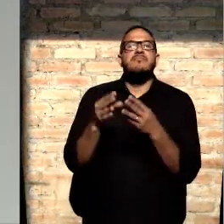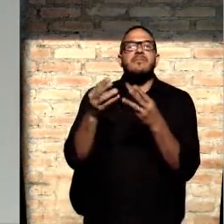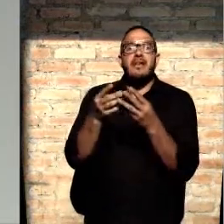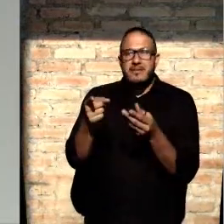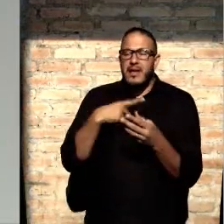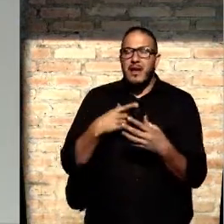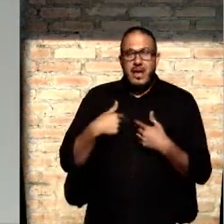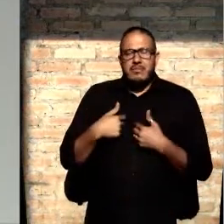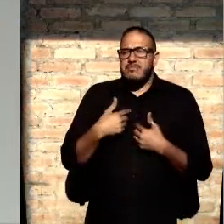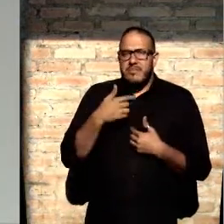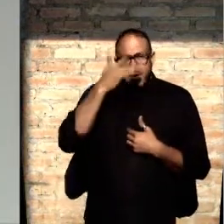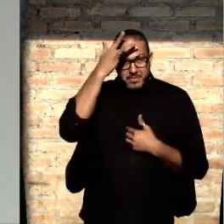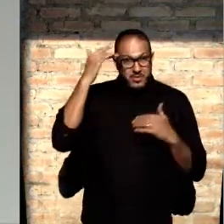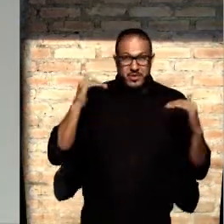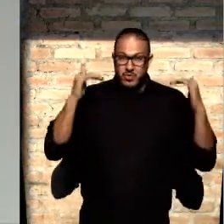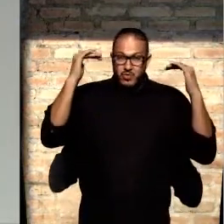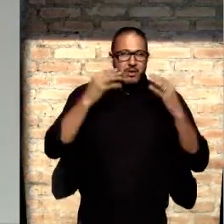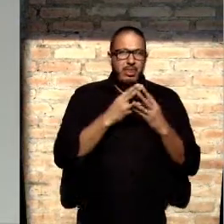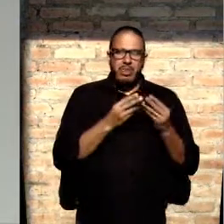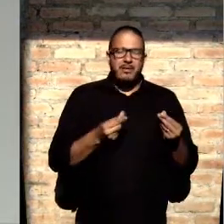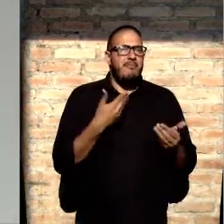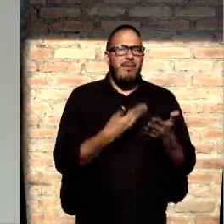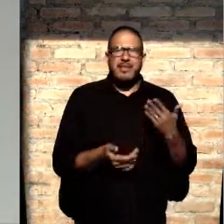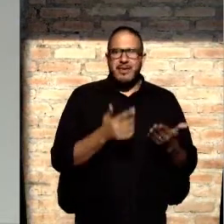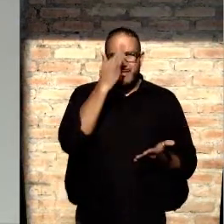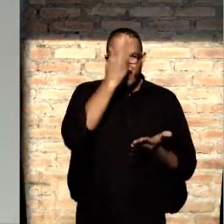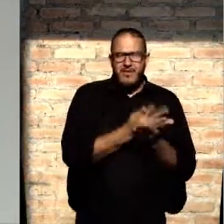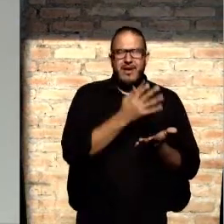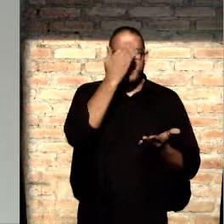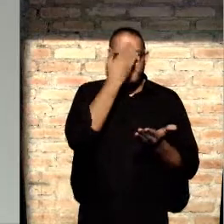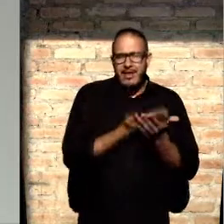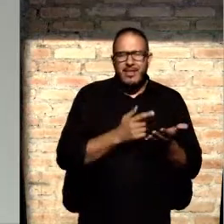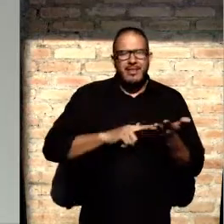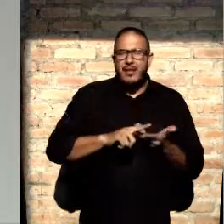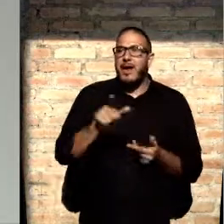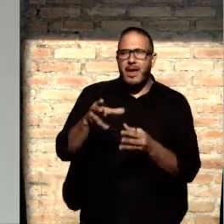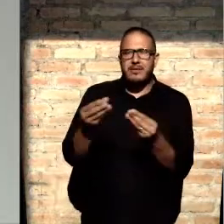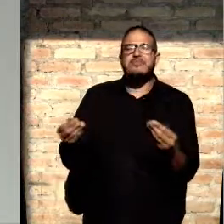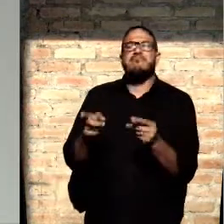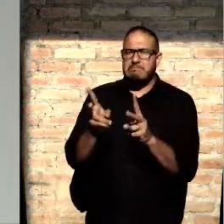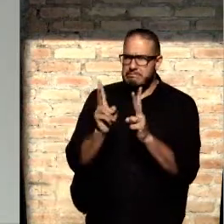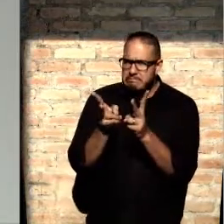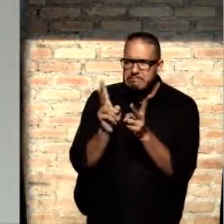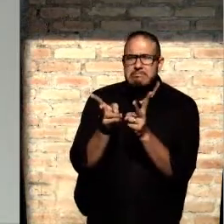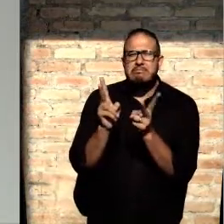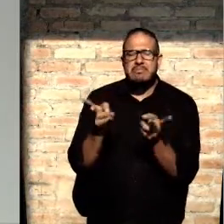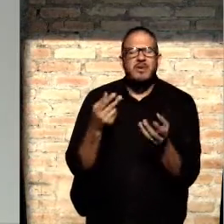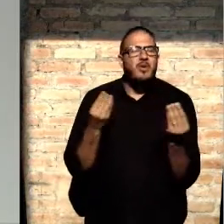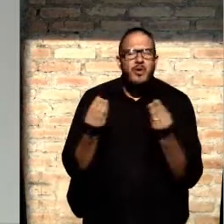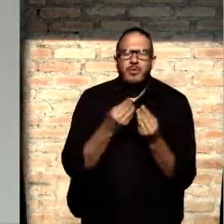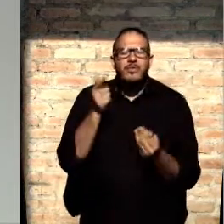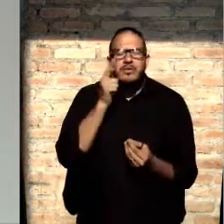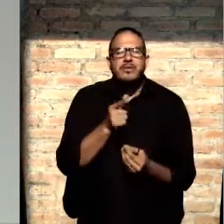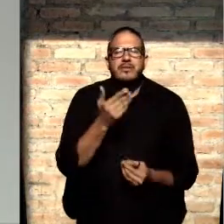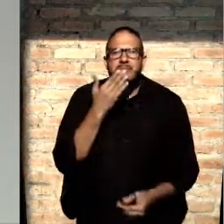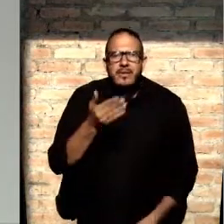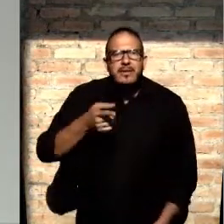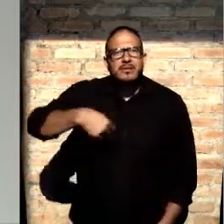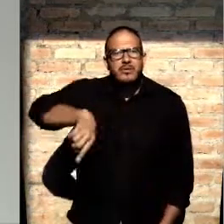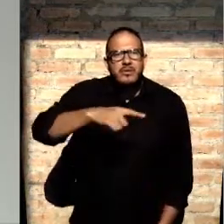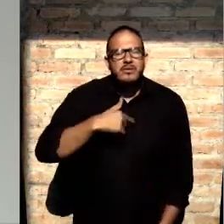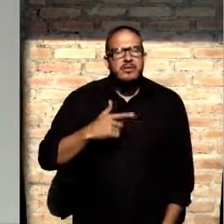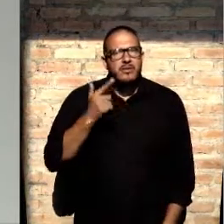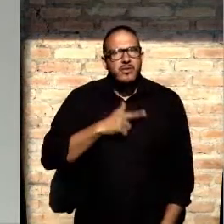mas não tem jeito mas o que a gente pode tirar disso antes que a gente peça antes que a gente